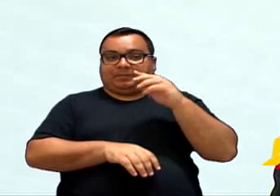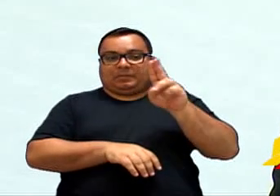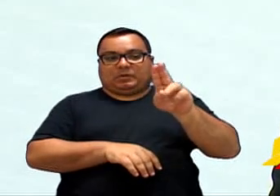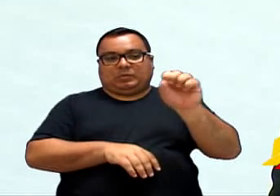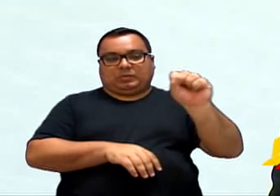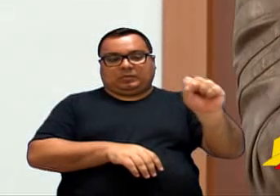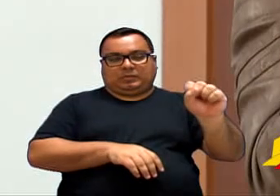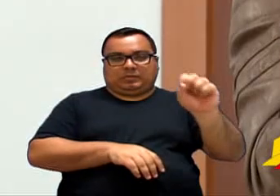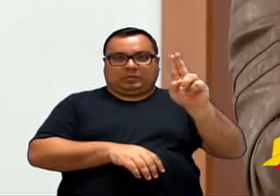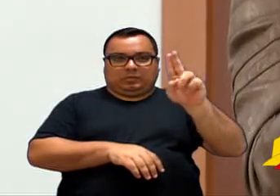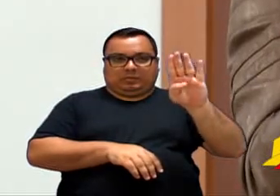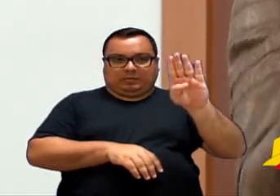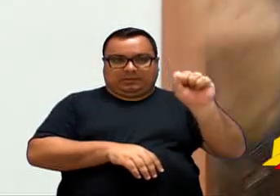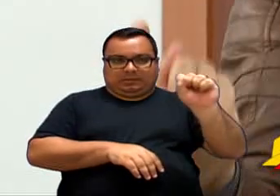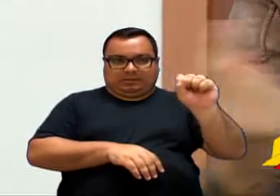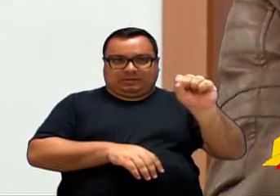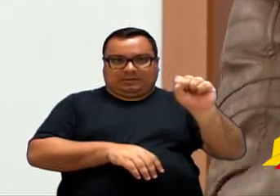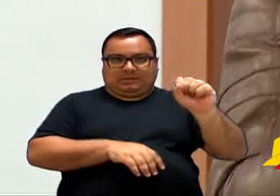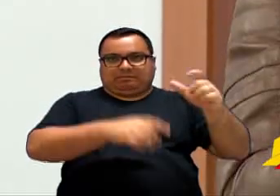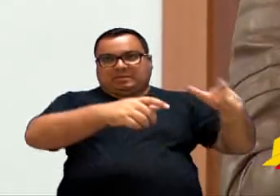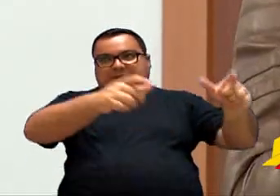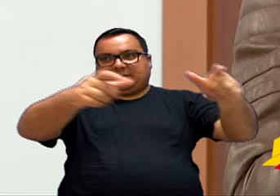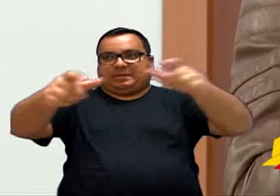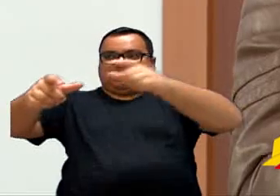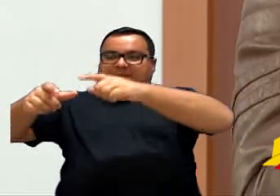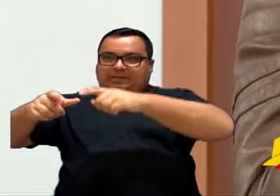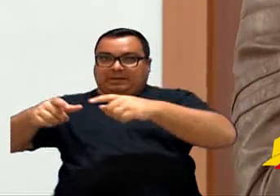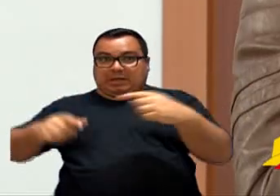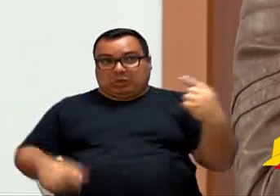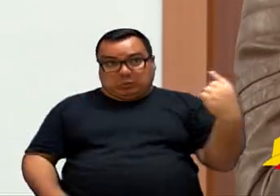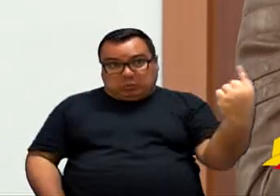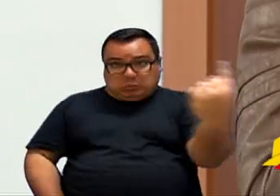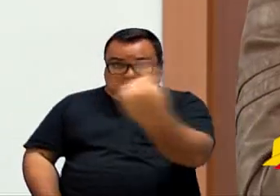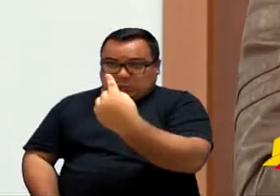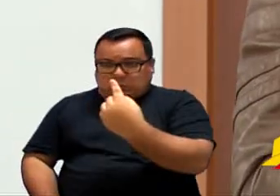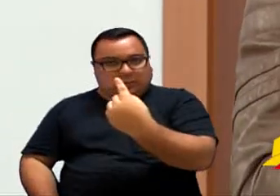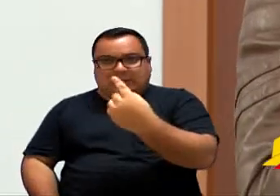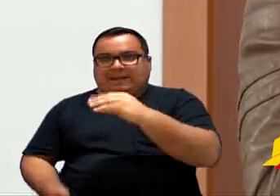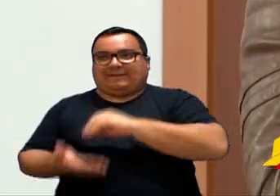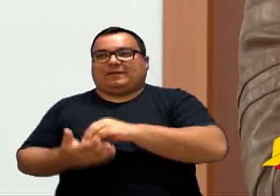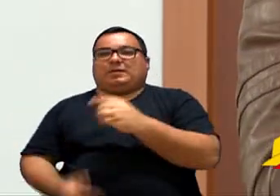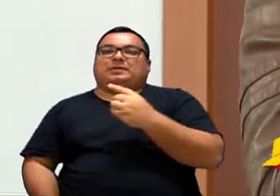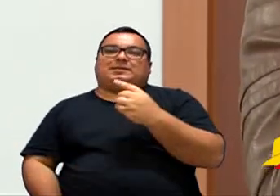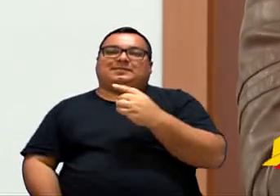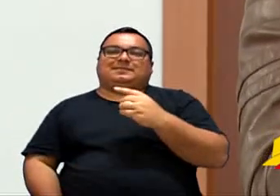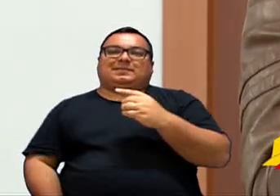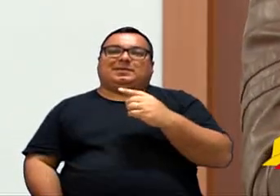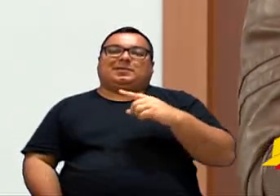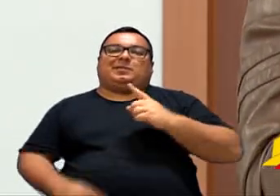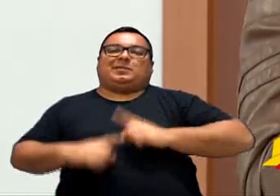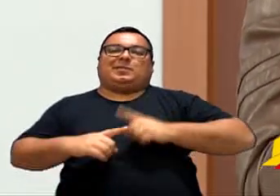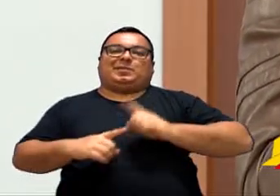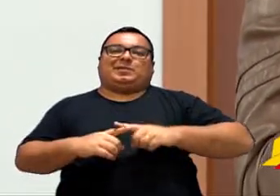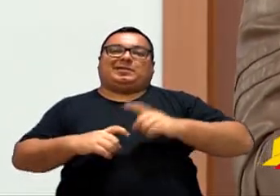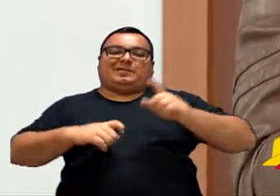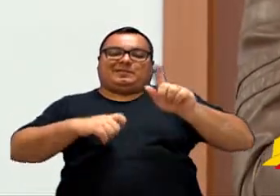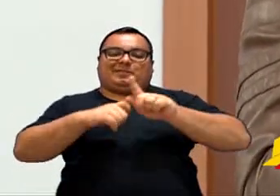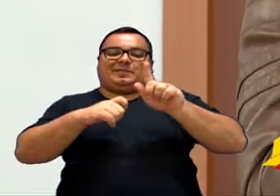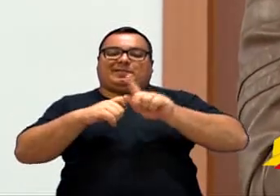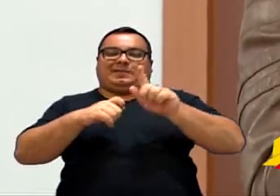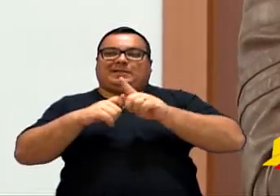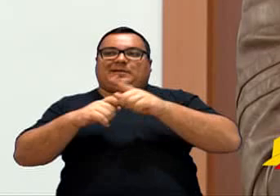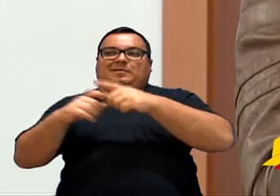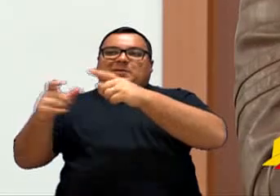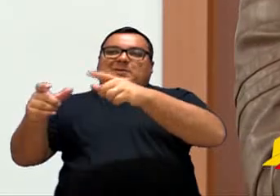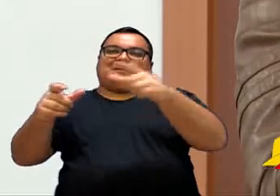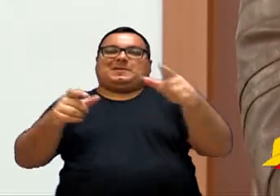que não temos nenhum ginecologista por cada OBS. Não temos. Na prática, não temos. Eu falo isso porque eu sempre recebo pedido de mães.